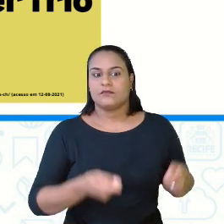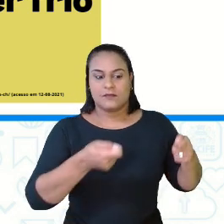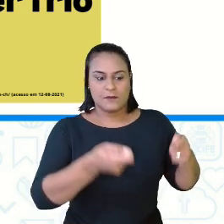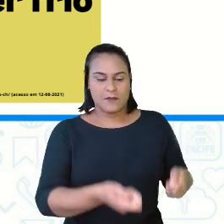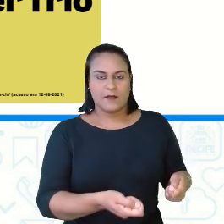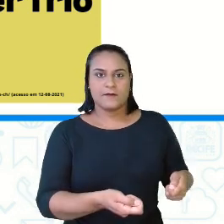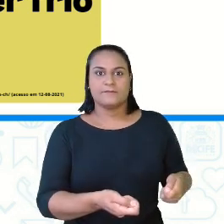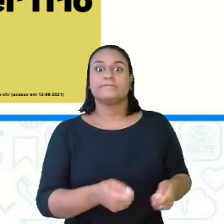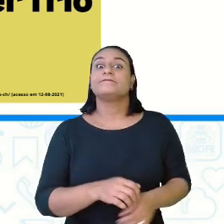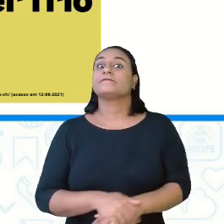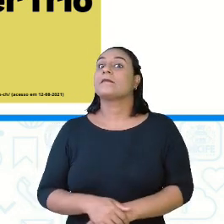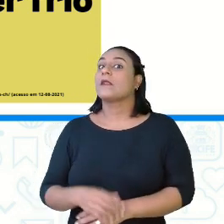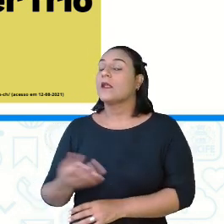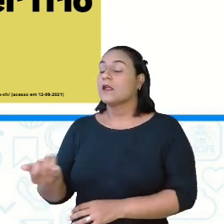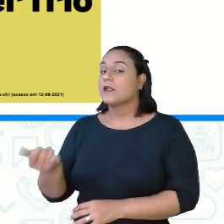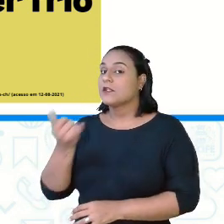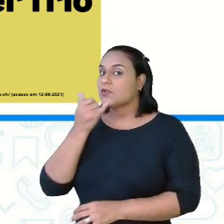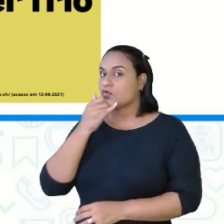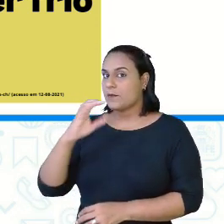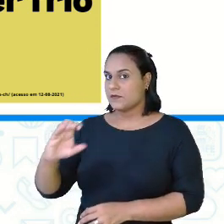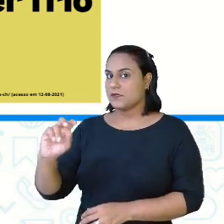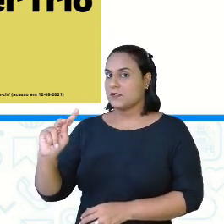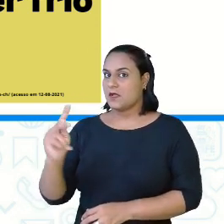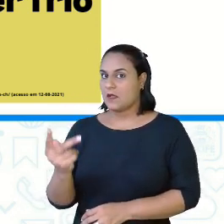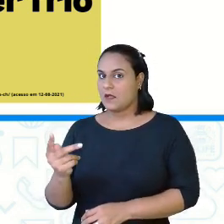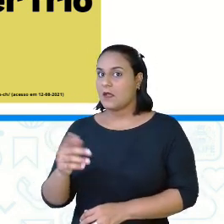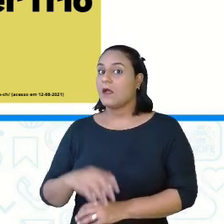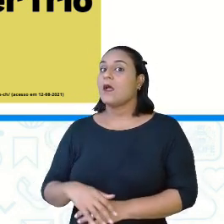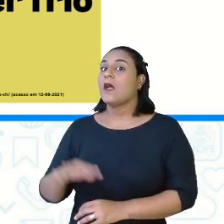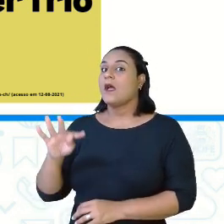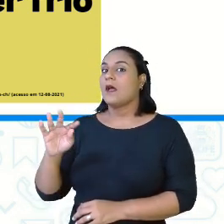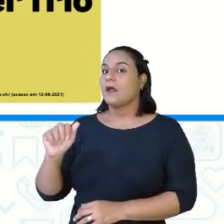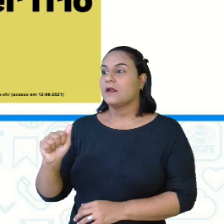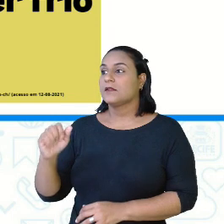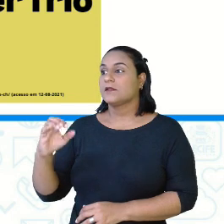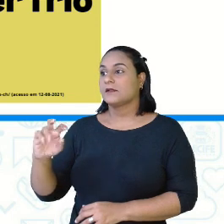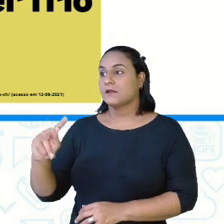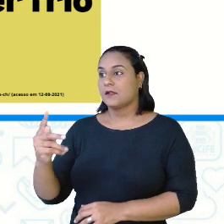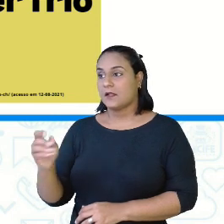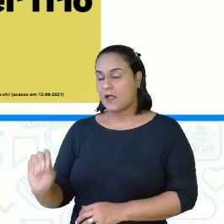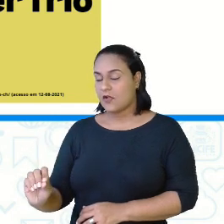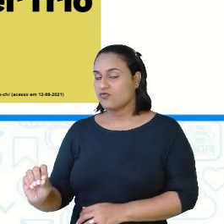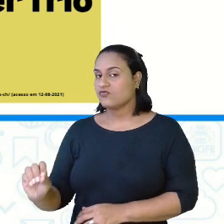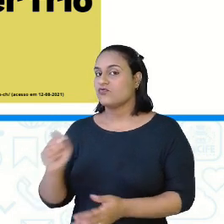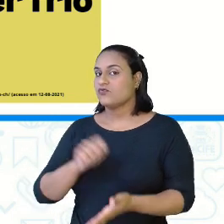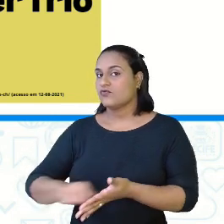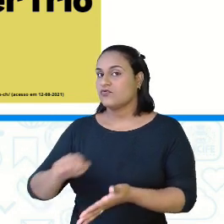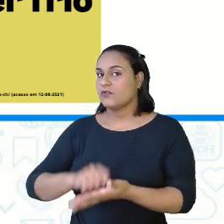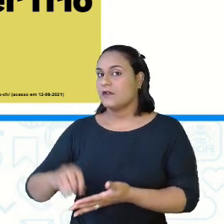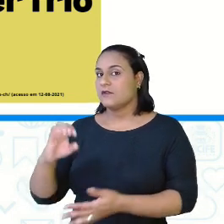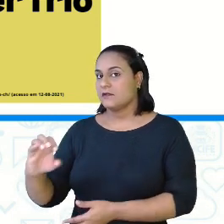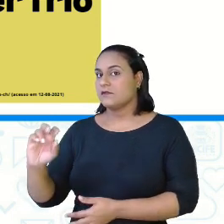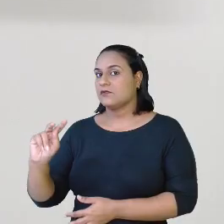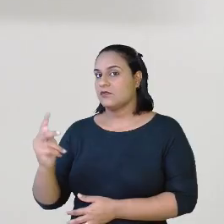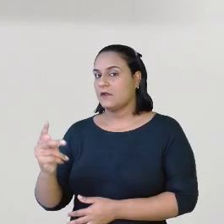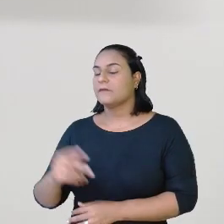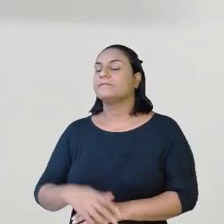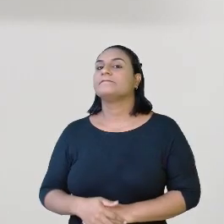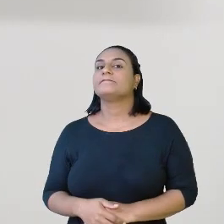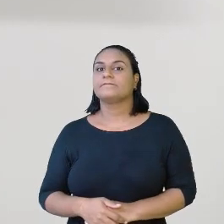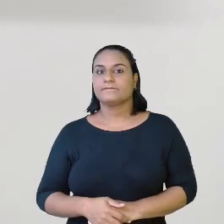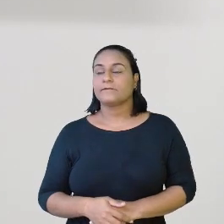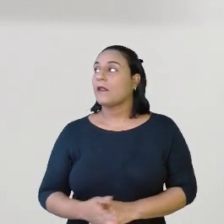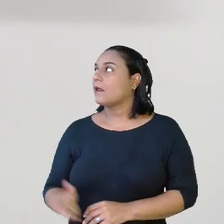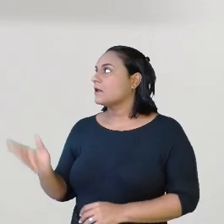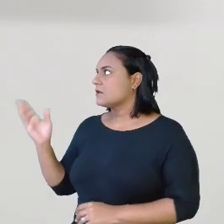gente. A palavra tacho é com CH. Então, o que eu falei a vocês são palavras de origem africana, elas são grafadas com X.